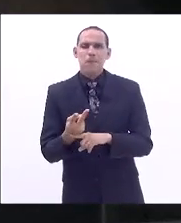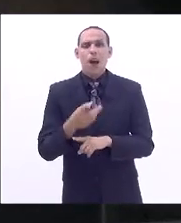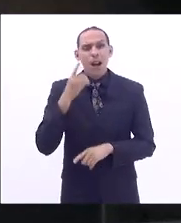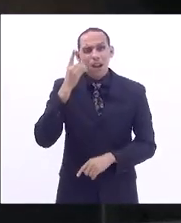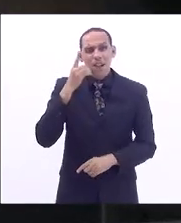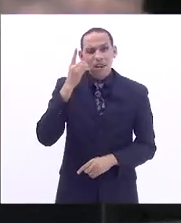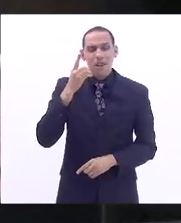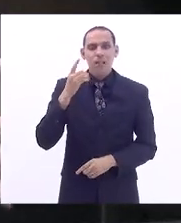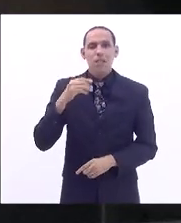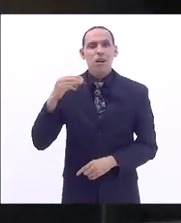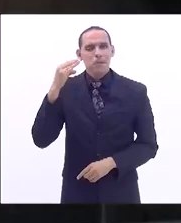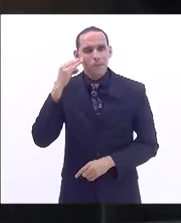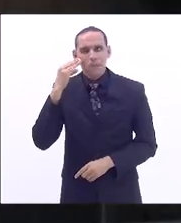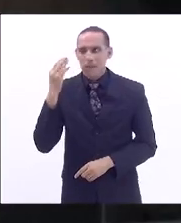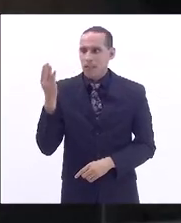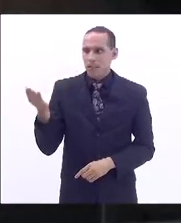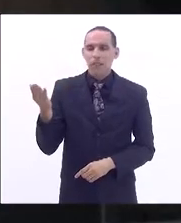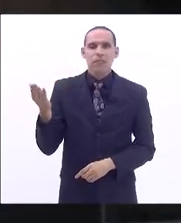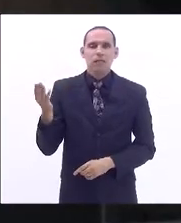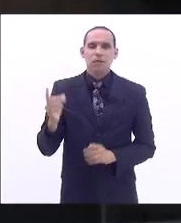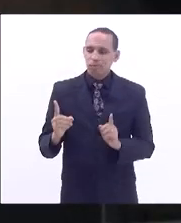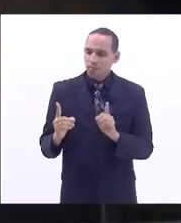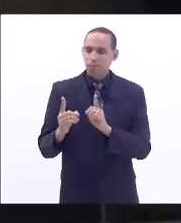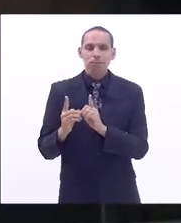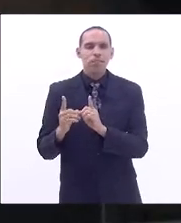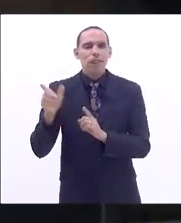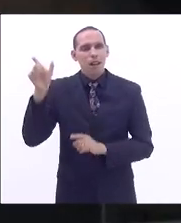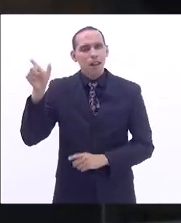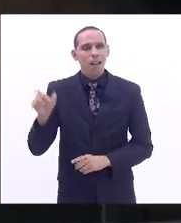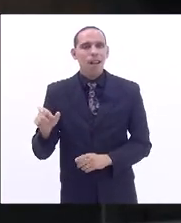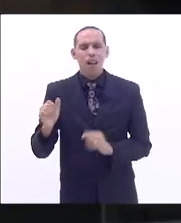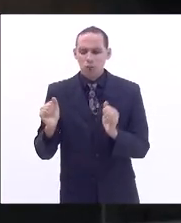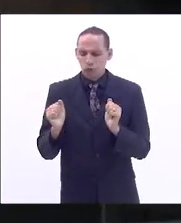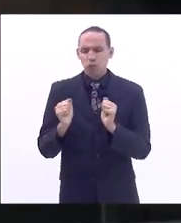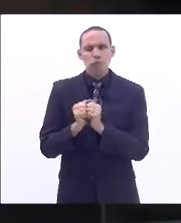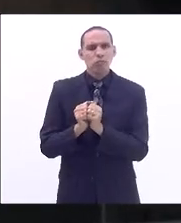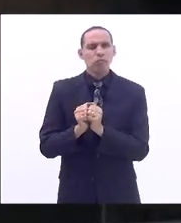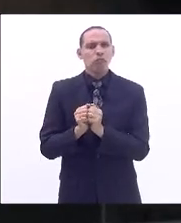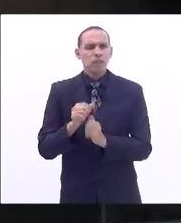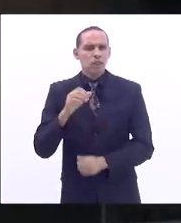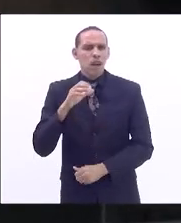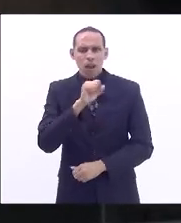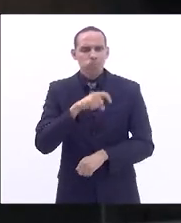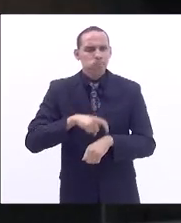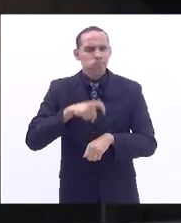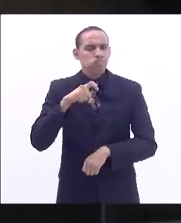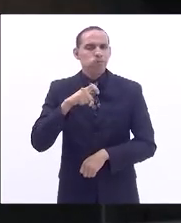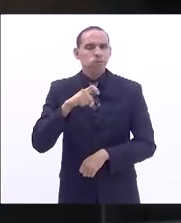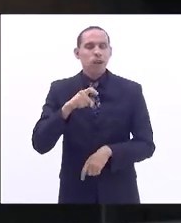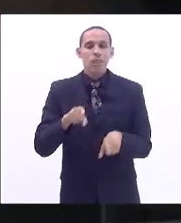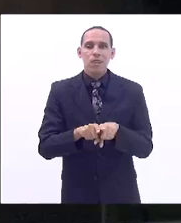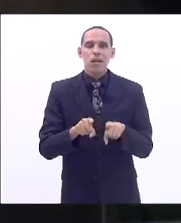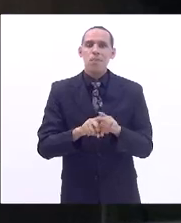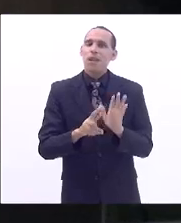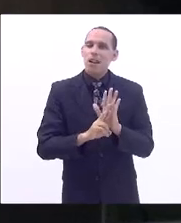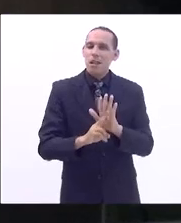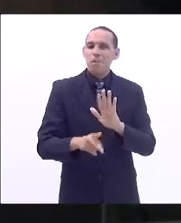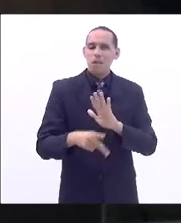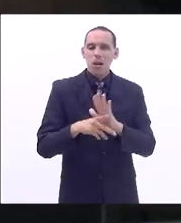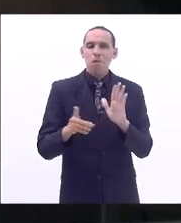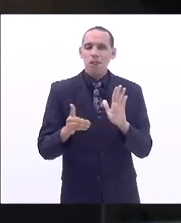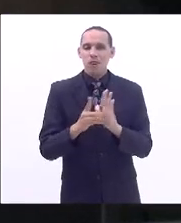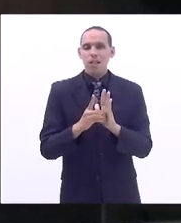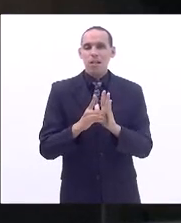a deputada Mônica que prontamente se reuniu chamamos aqui um exemplo antes do Detran